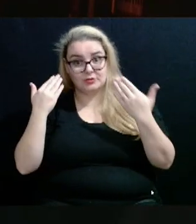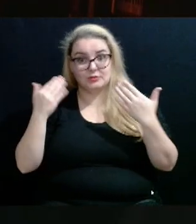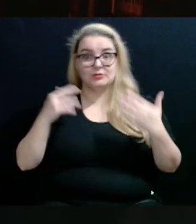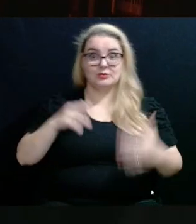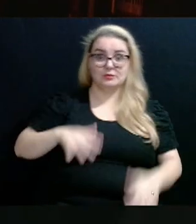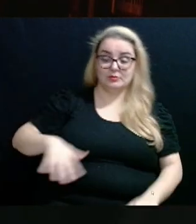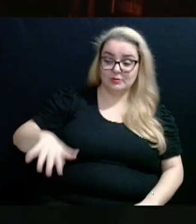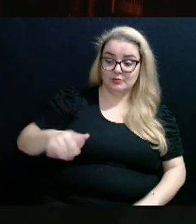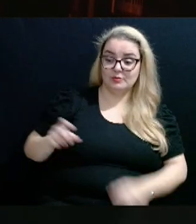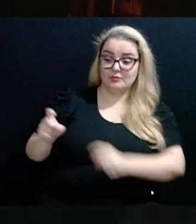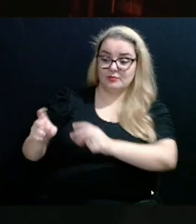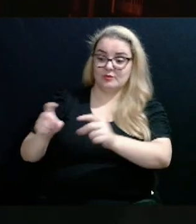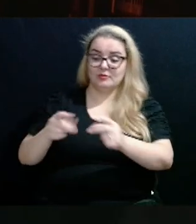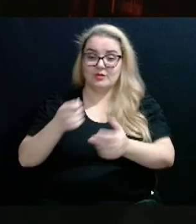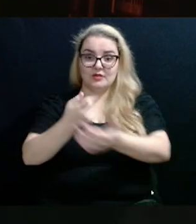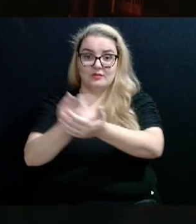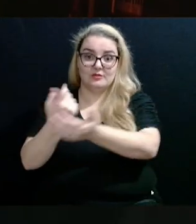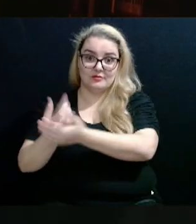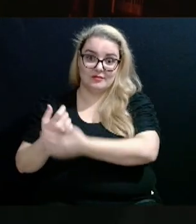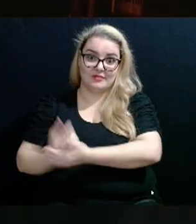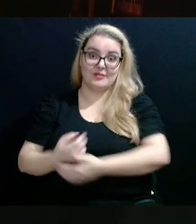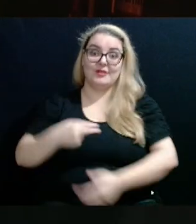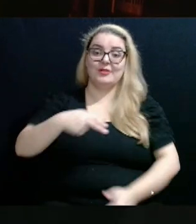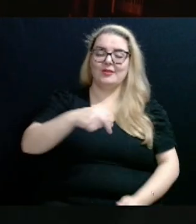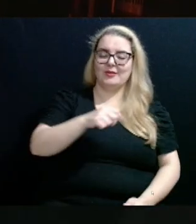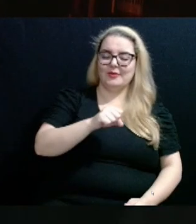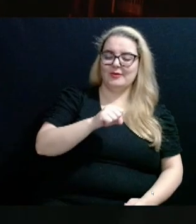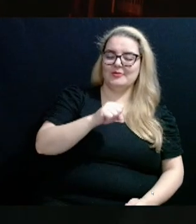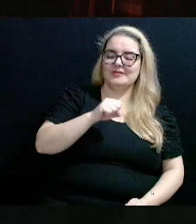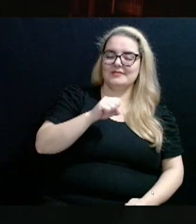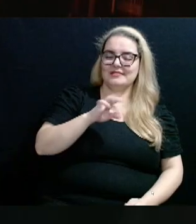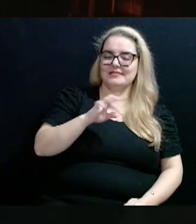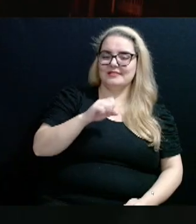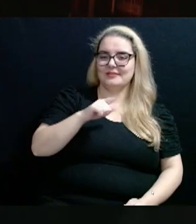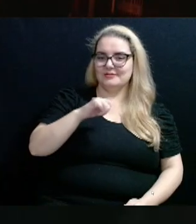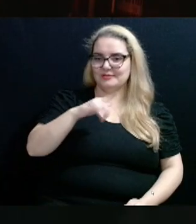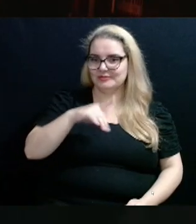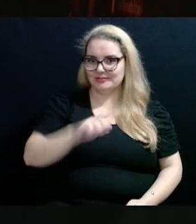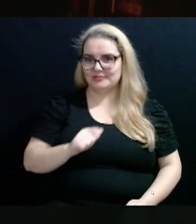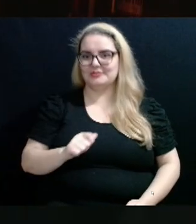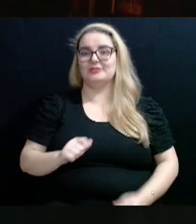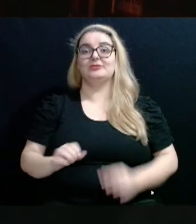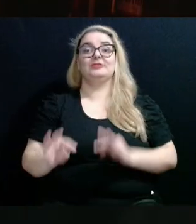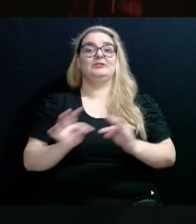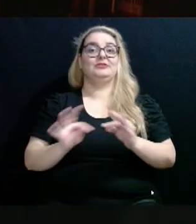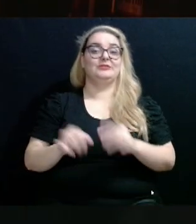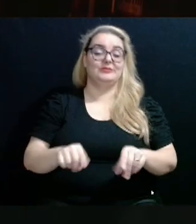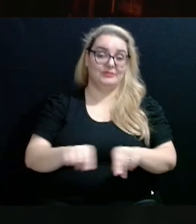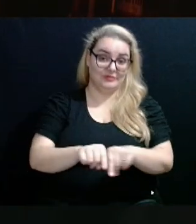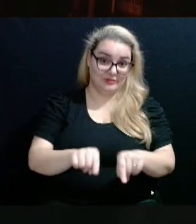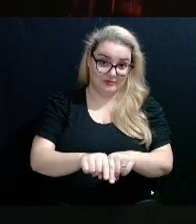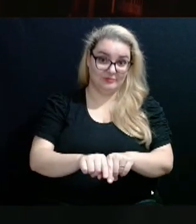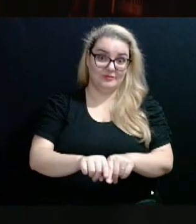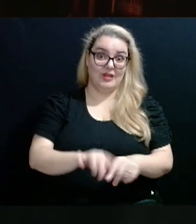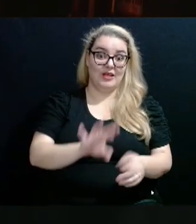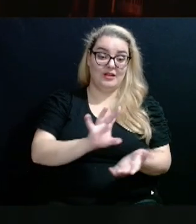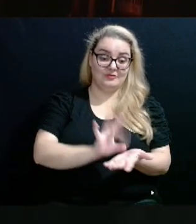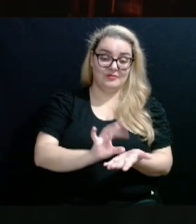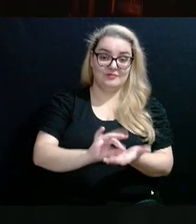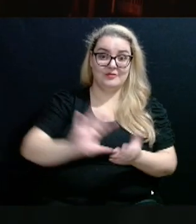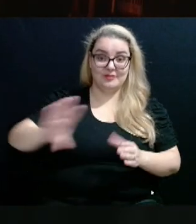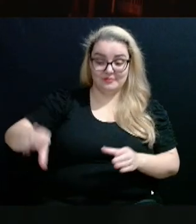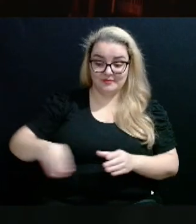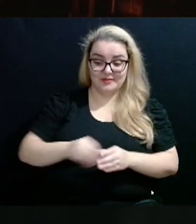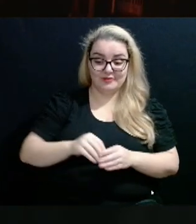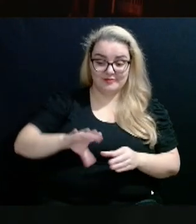de inovação e tecnologia. O colecionismo das figurinhas atravessa gerações, ele começa lá atrás, né, no início